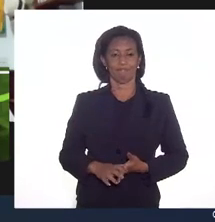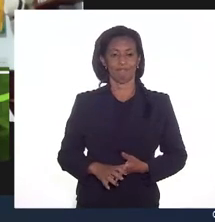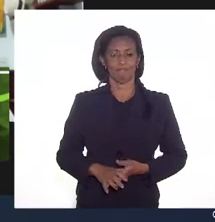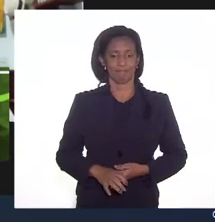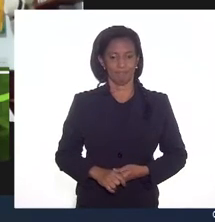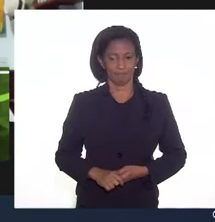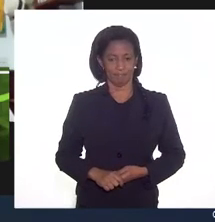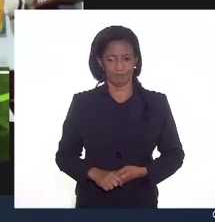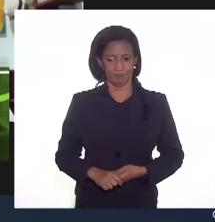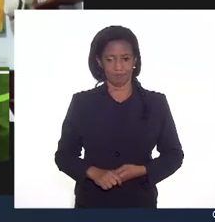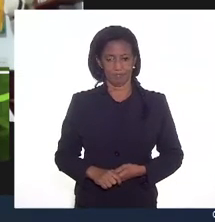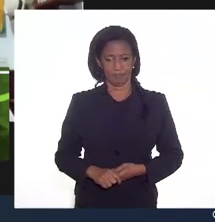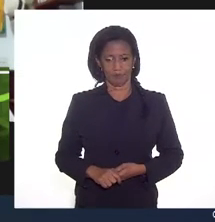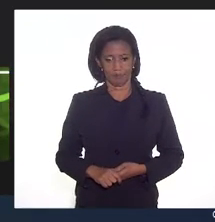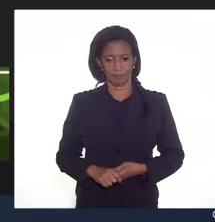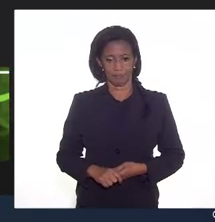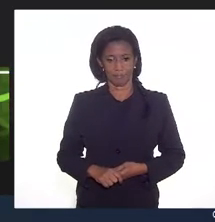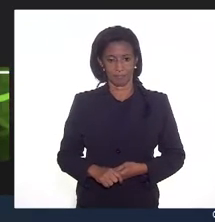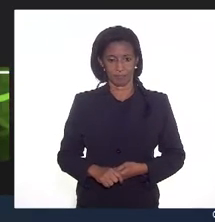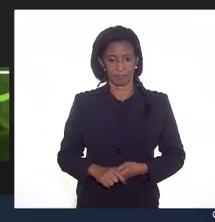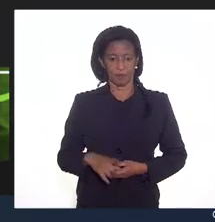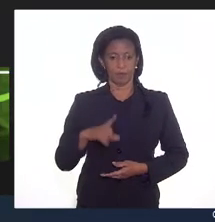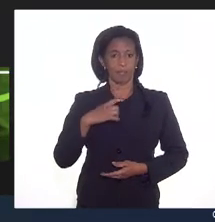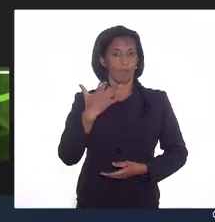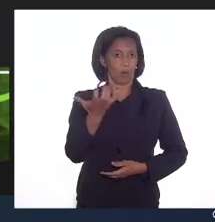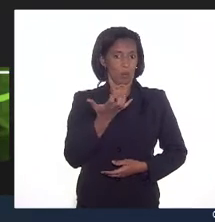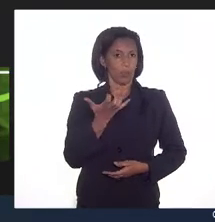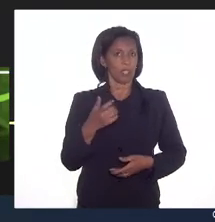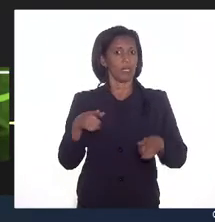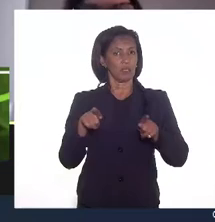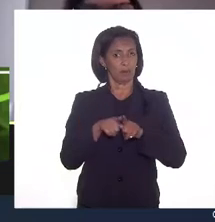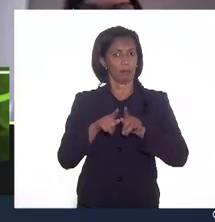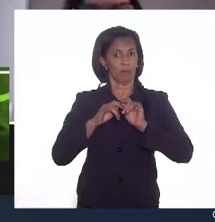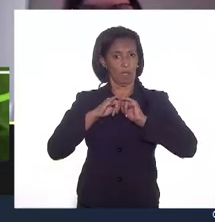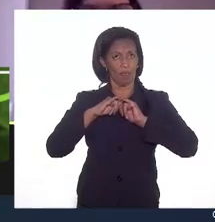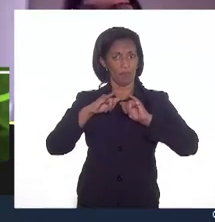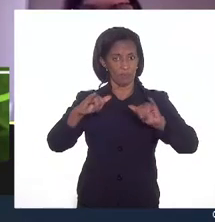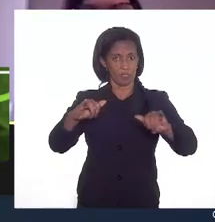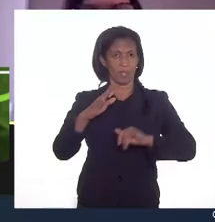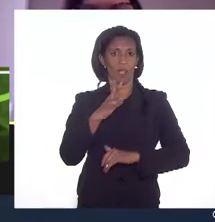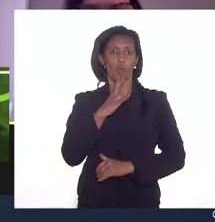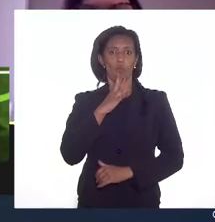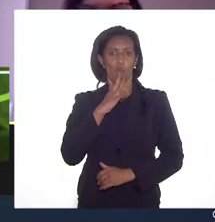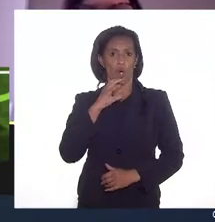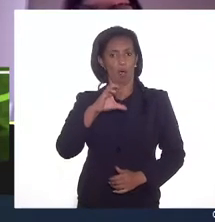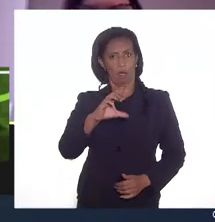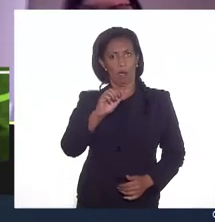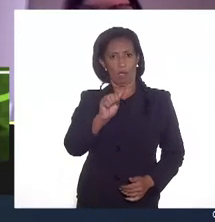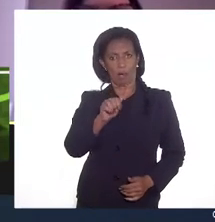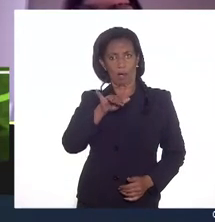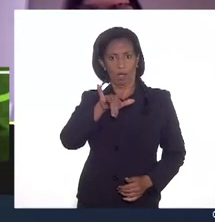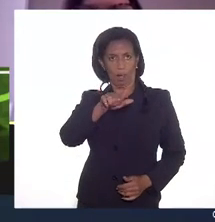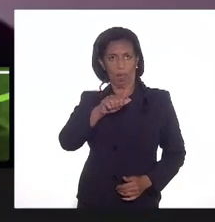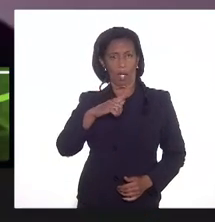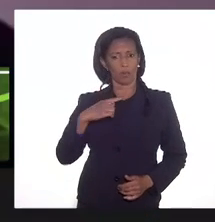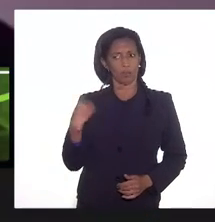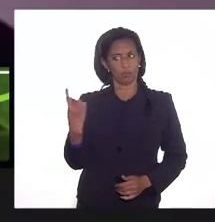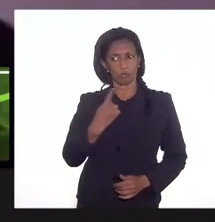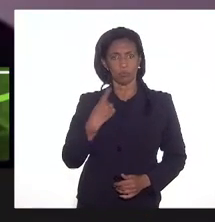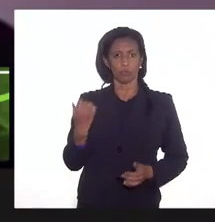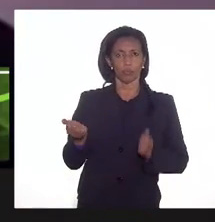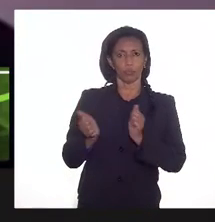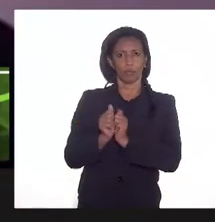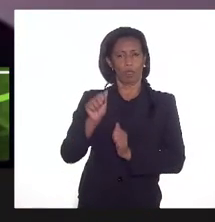eu queria até eu queria até avisar Dani eu conheço bastante a Kátia nós fazemos parte da mesma associação